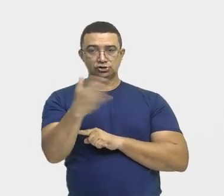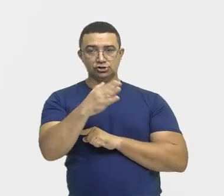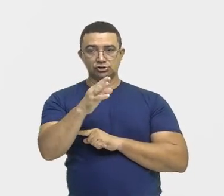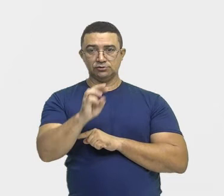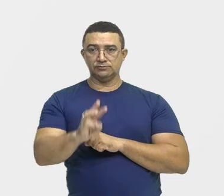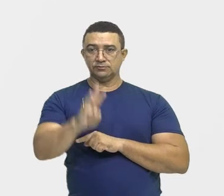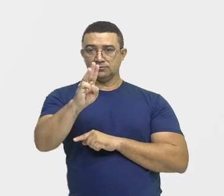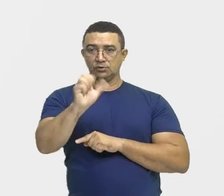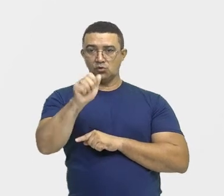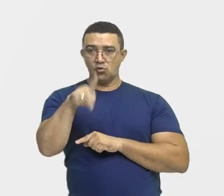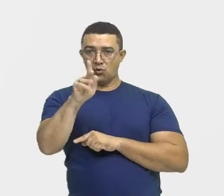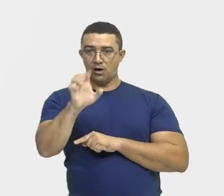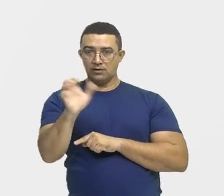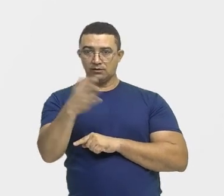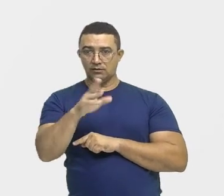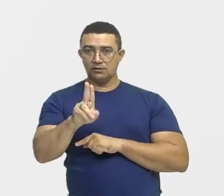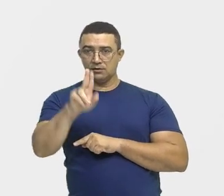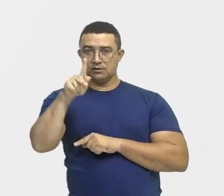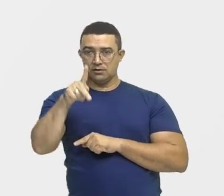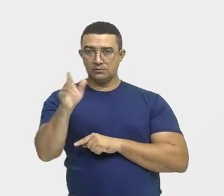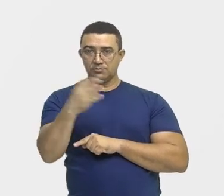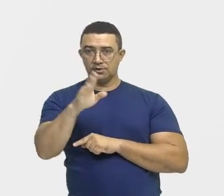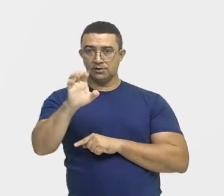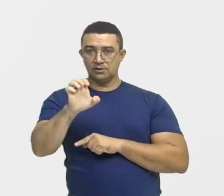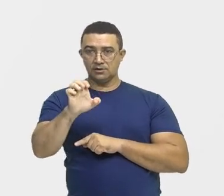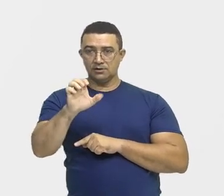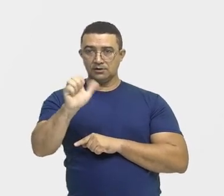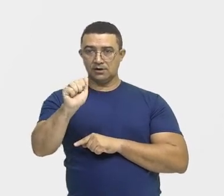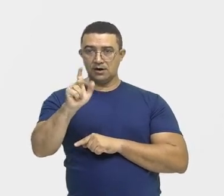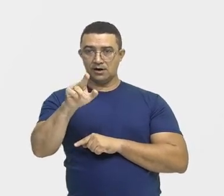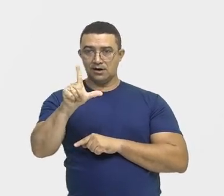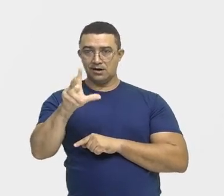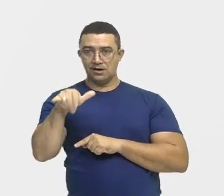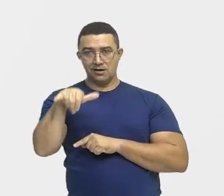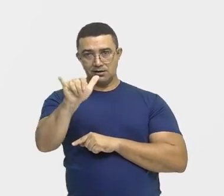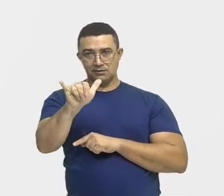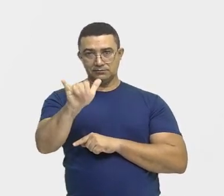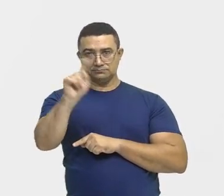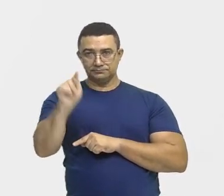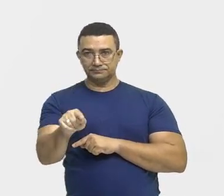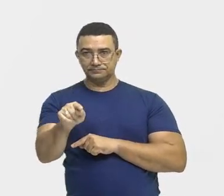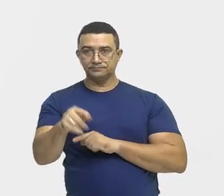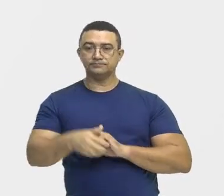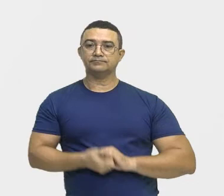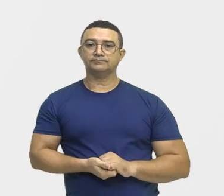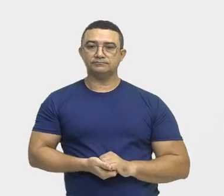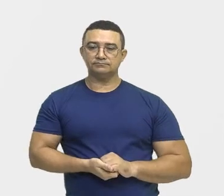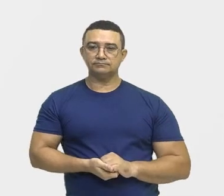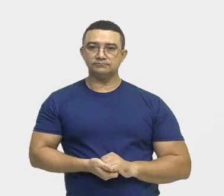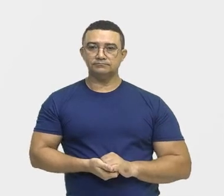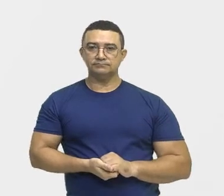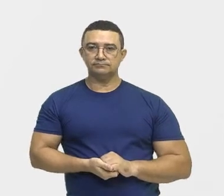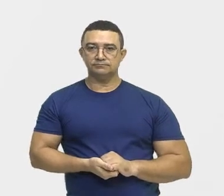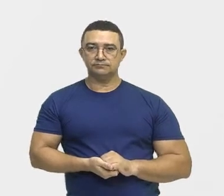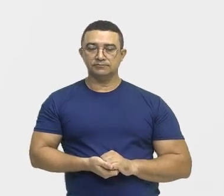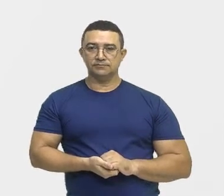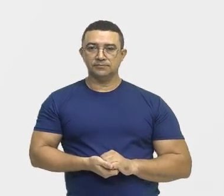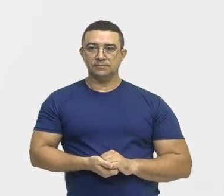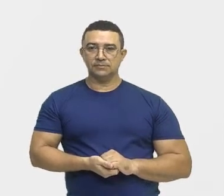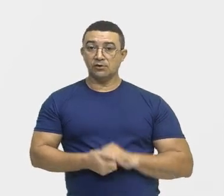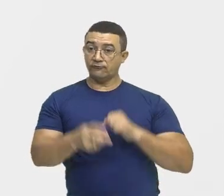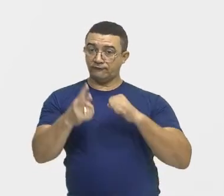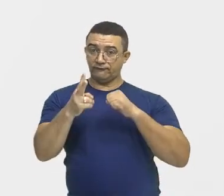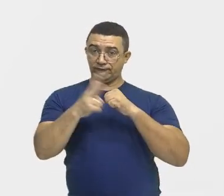utilizado por causa da terceira pessoa do singular, she, aí wake up, acorda, early, cedo. Então, nós temos